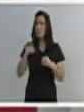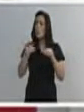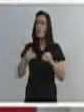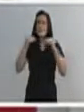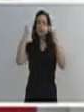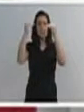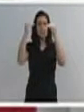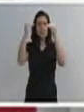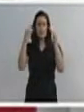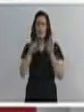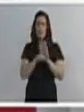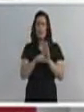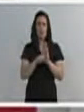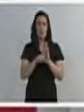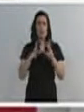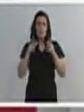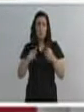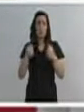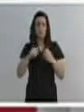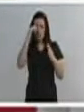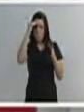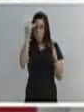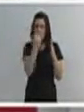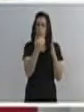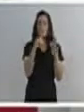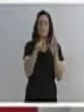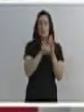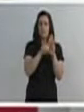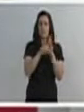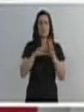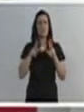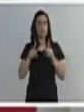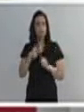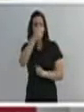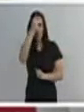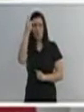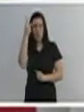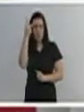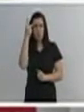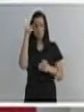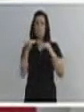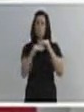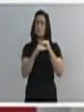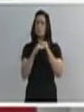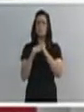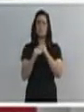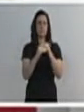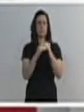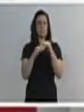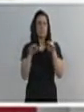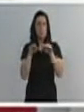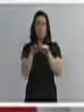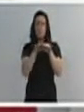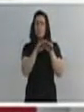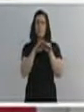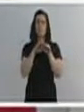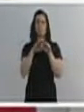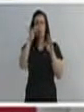Ninguém, absolutamente ninguém. Todas as pessoas devem estar no mesmo patamar, o patamar da